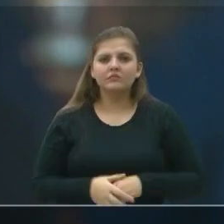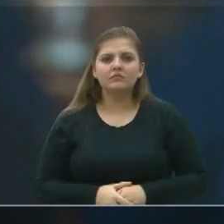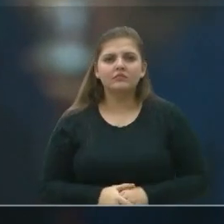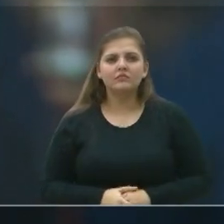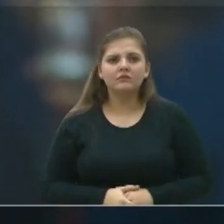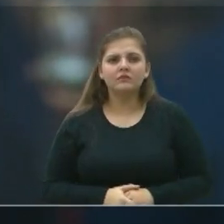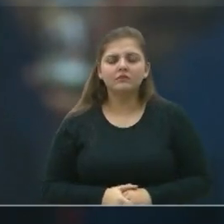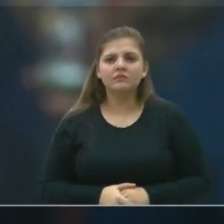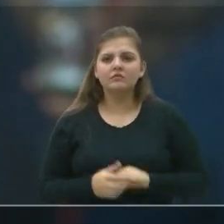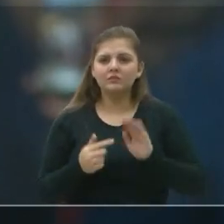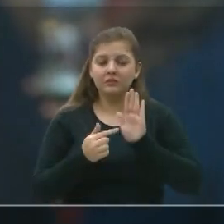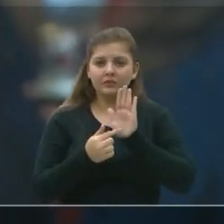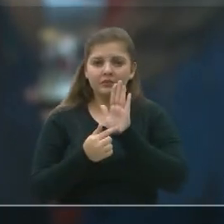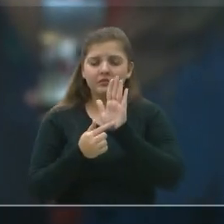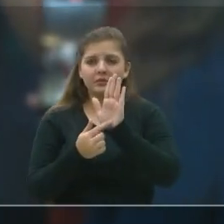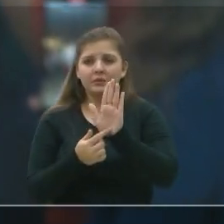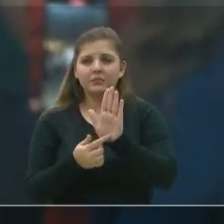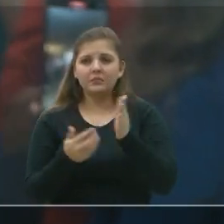Você vai apresentar.